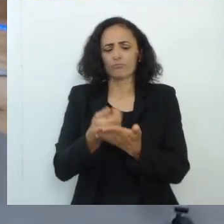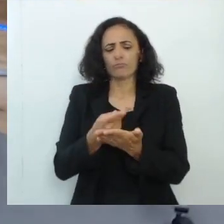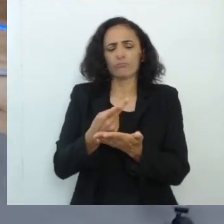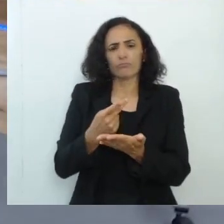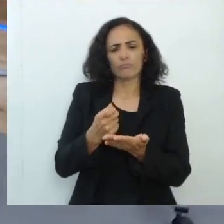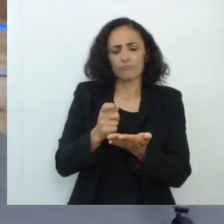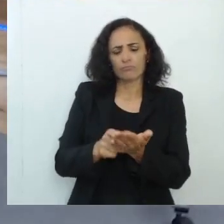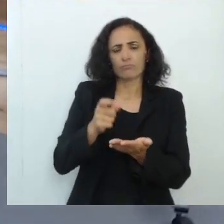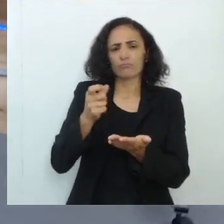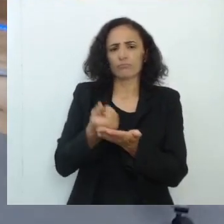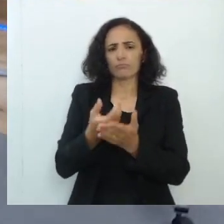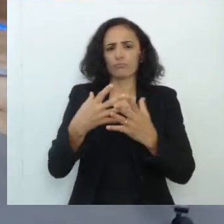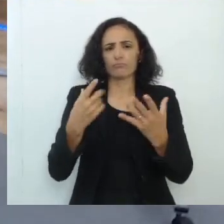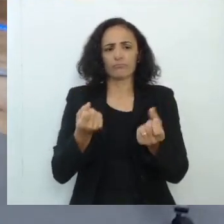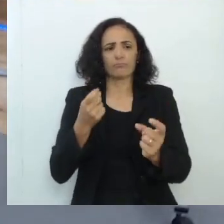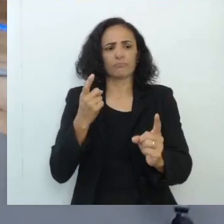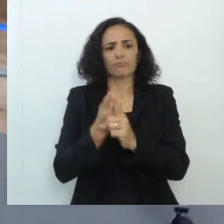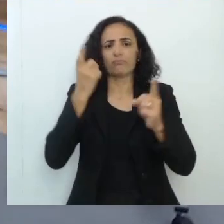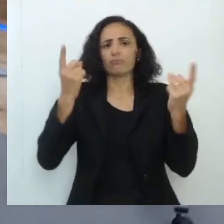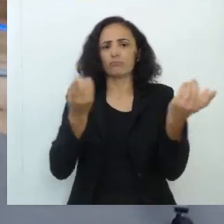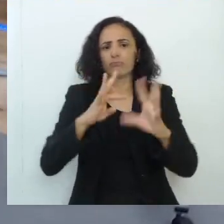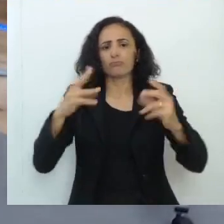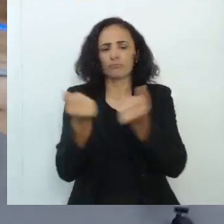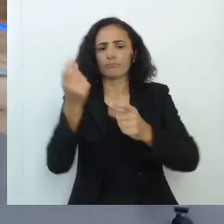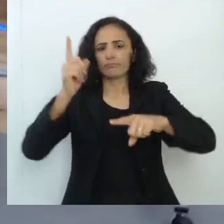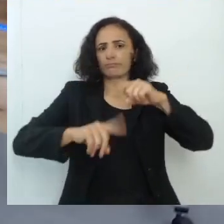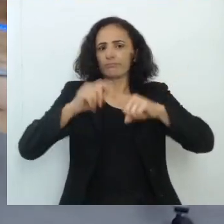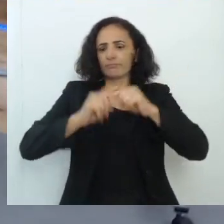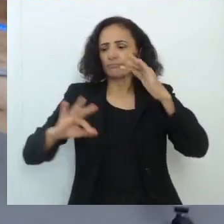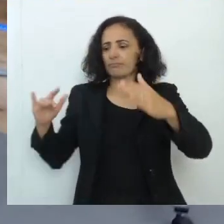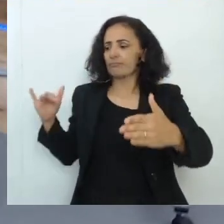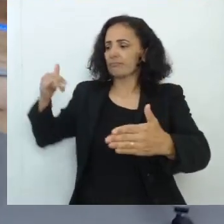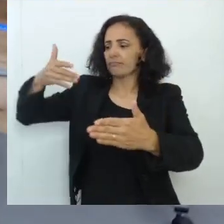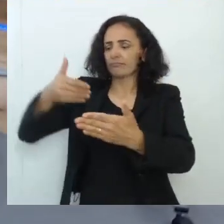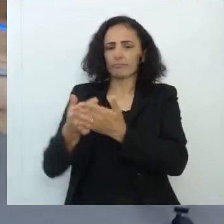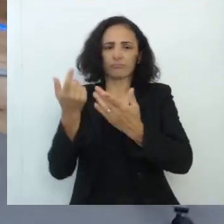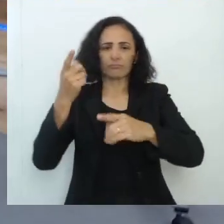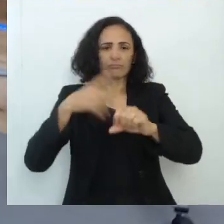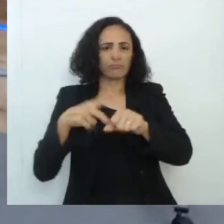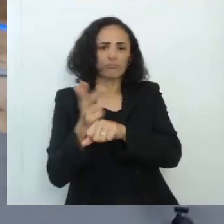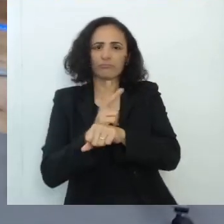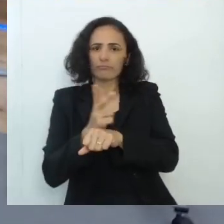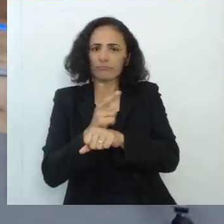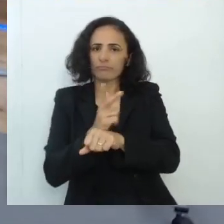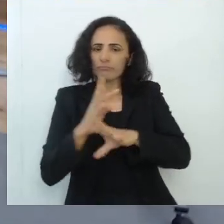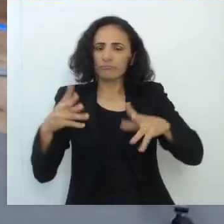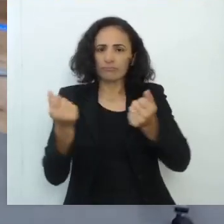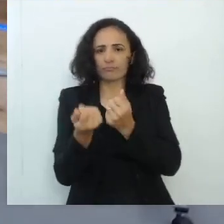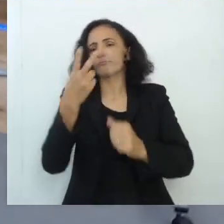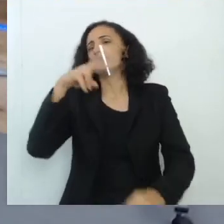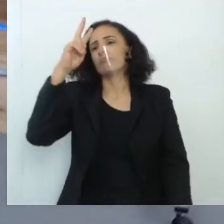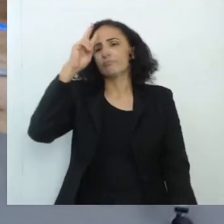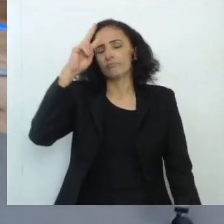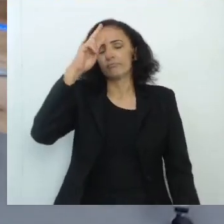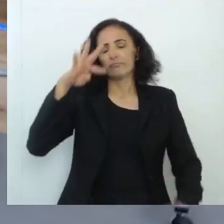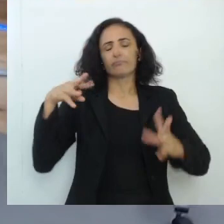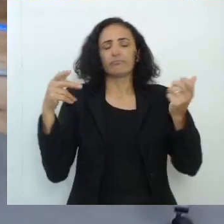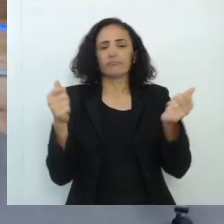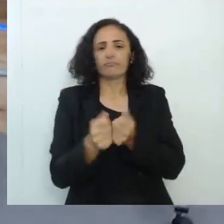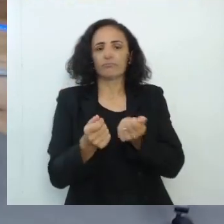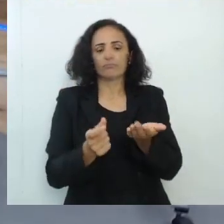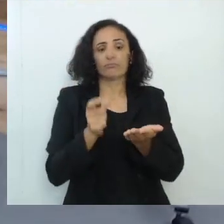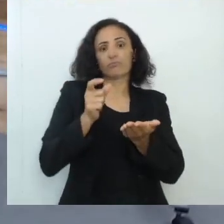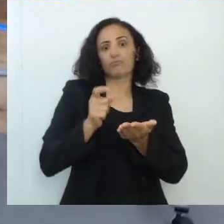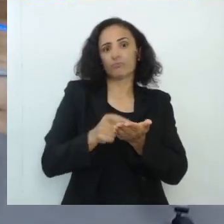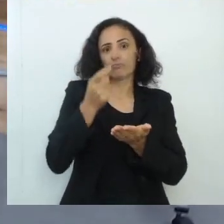porque lá você encontra todas as ferramentas do EducaPE, todas, tá? Todas as ferramentas do EducaPE. E lembra, é com esse